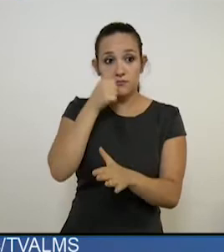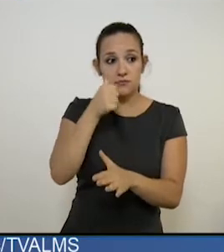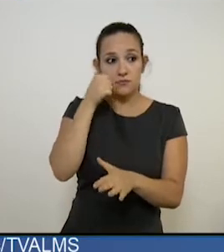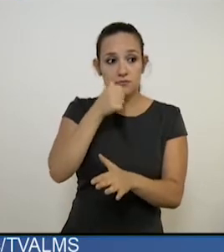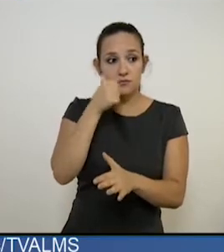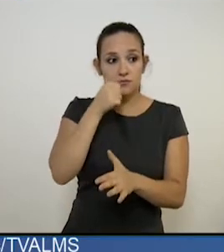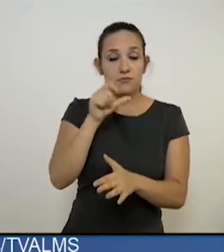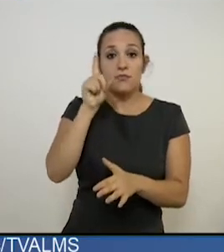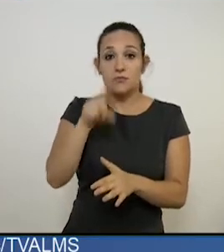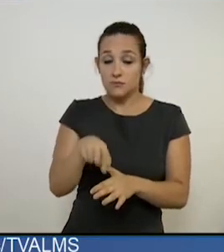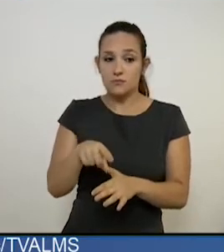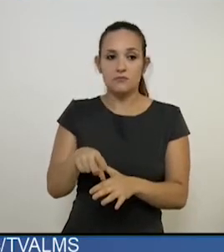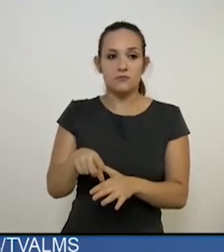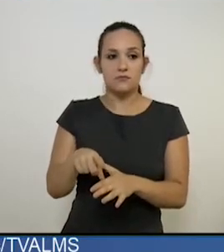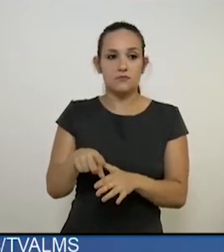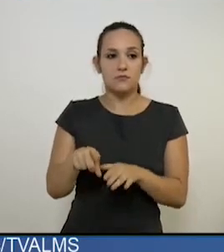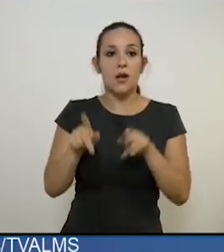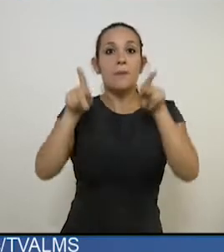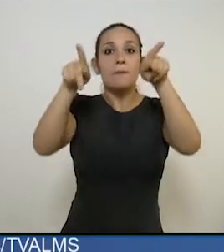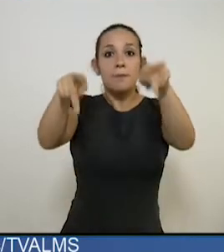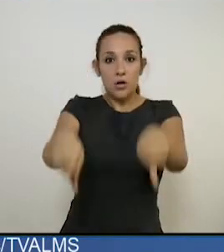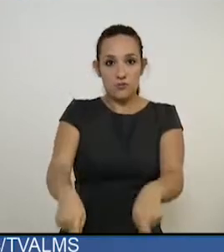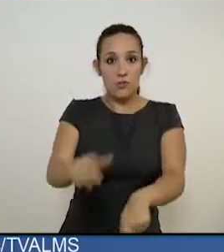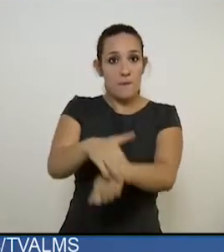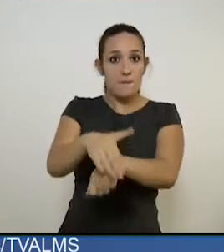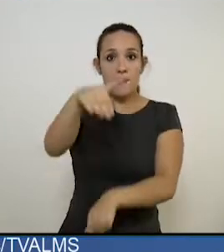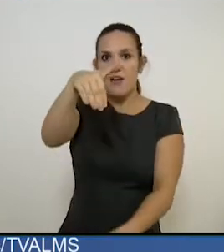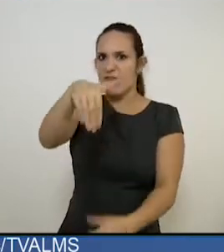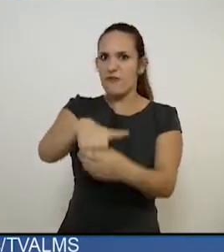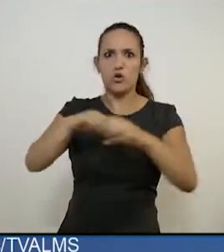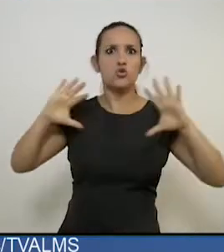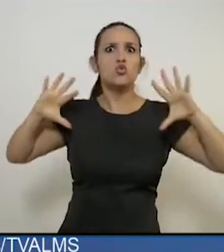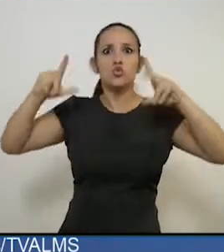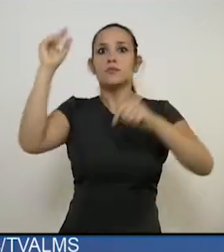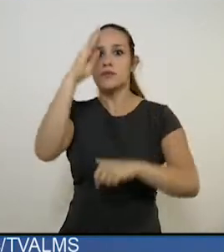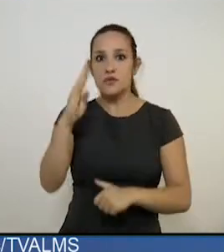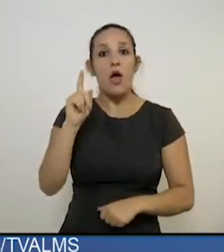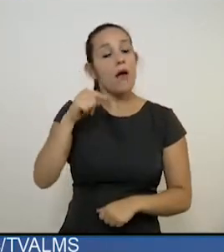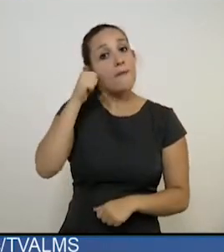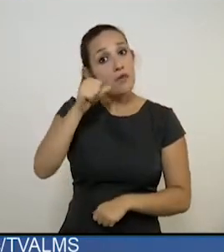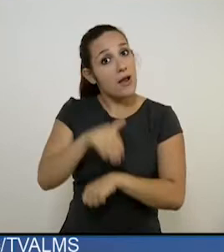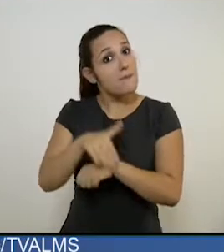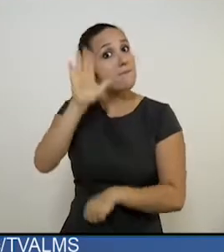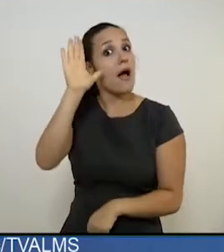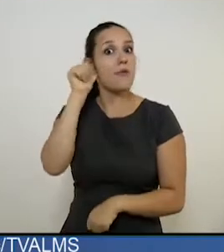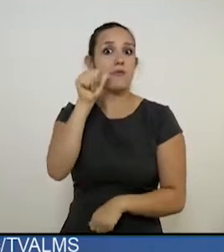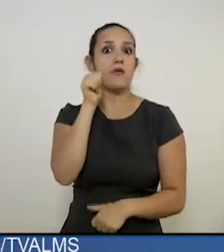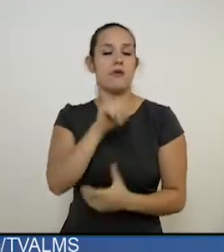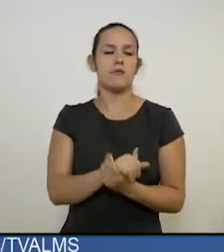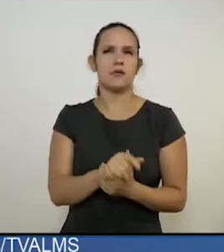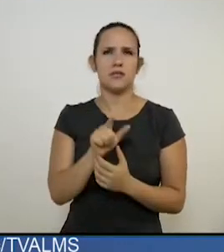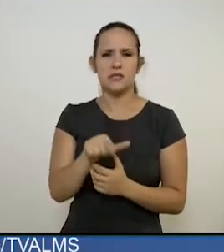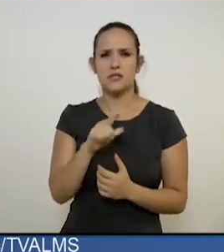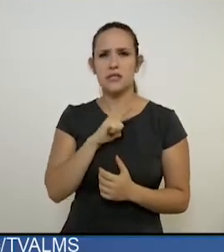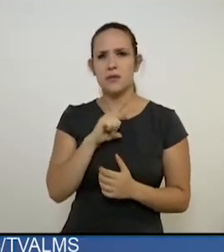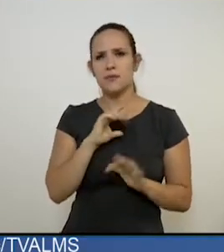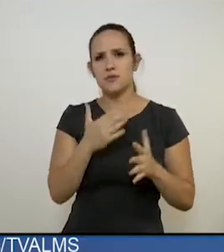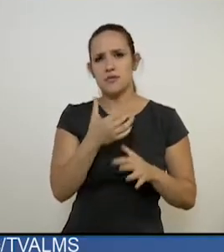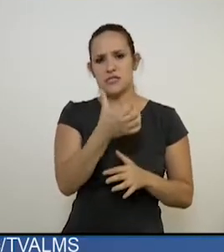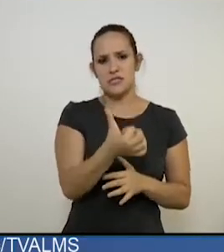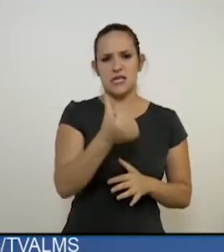já representam a maior parte do eleitorado em todos os estados brasileiros. O número de eleitoras ultrapassa em